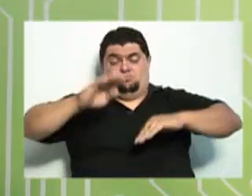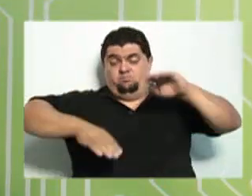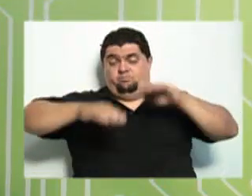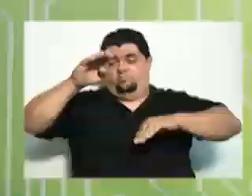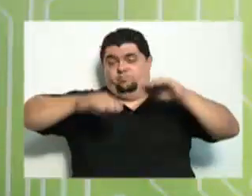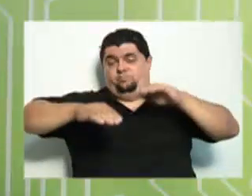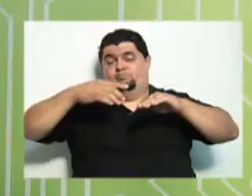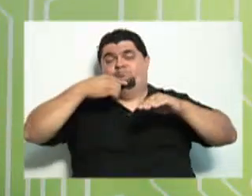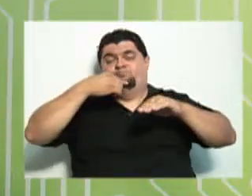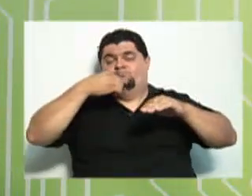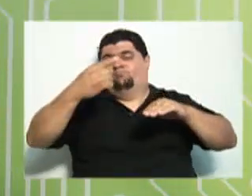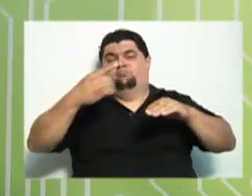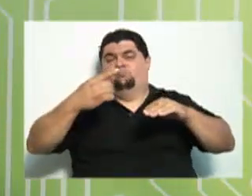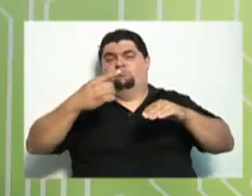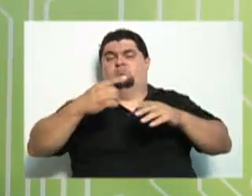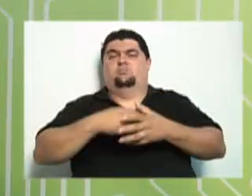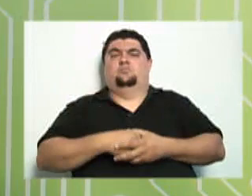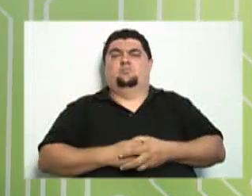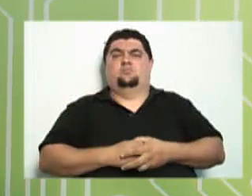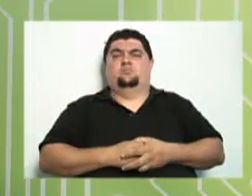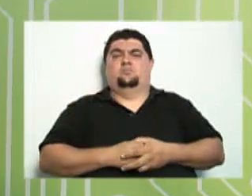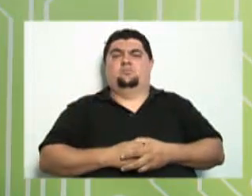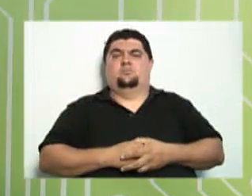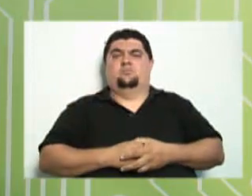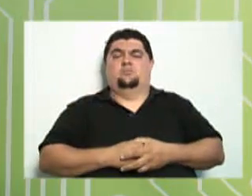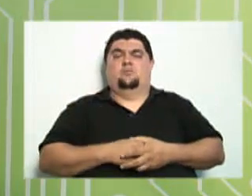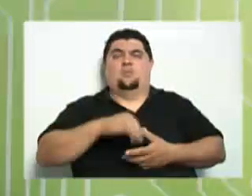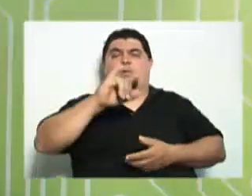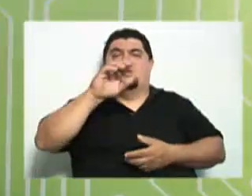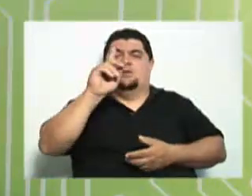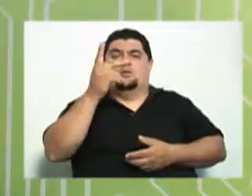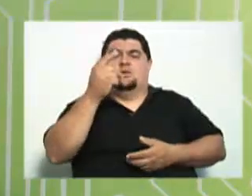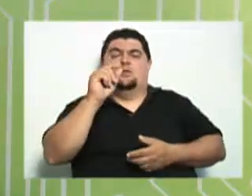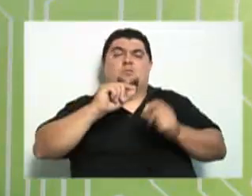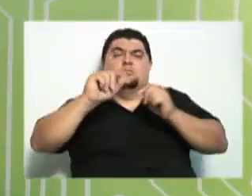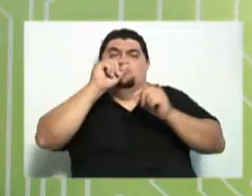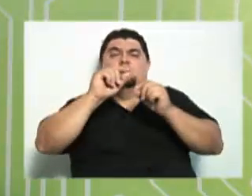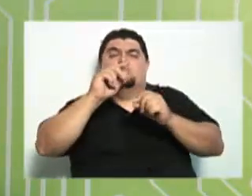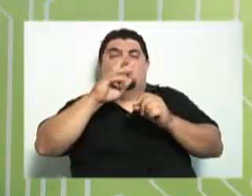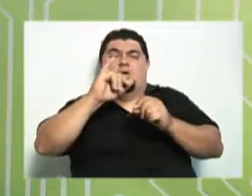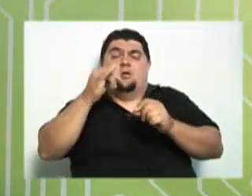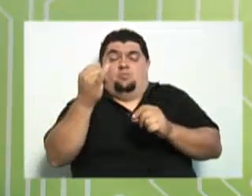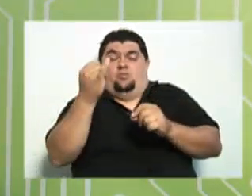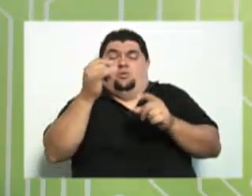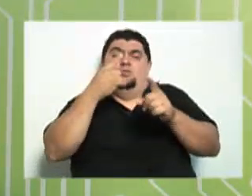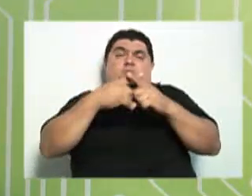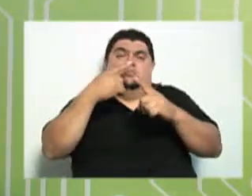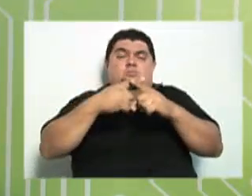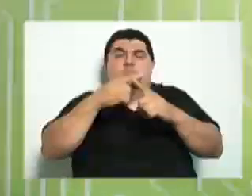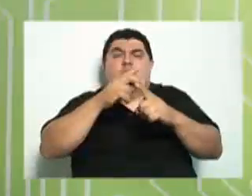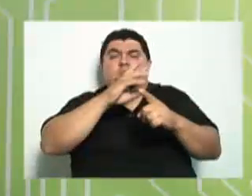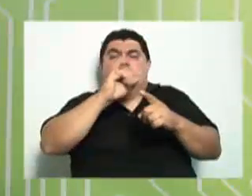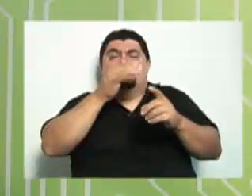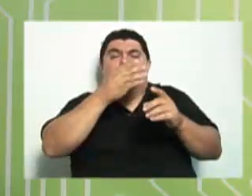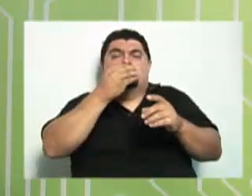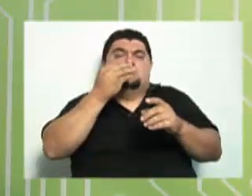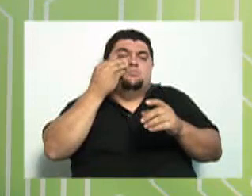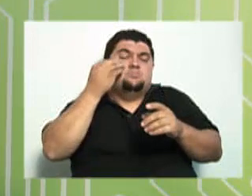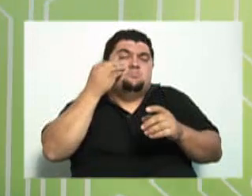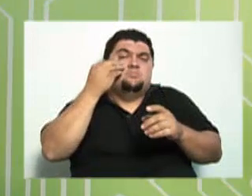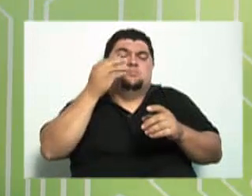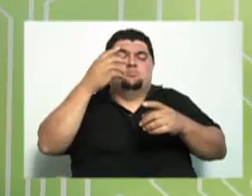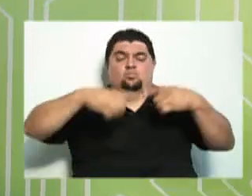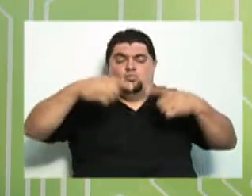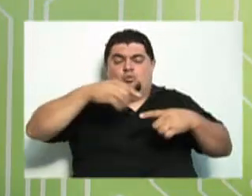combater como nação. E esse dado, o dado do IDH, é um dado importantíssimo para a gente acompanhar políticas